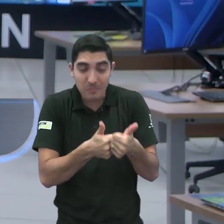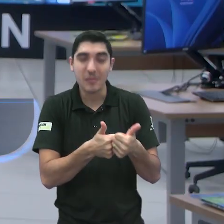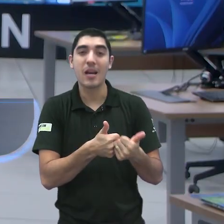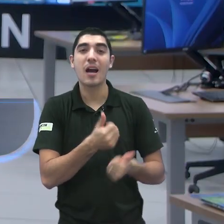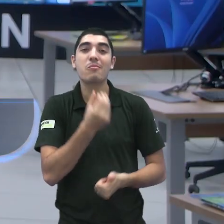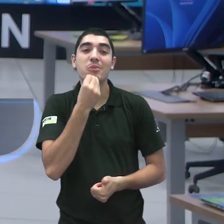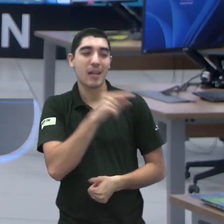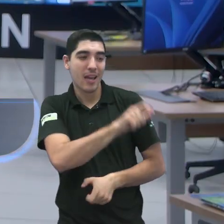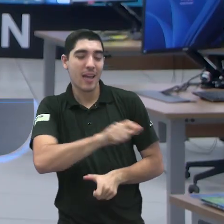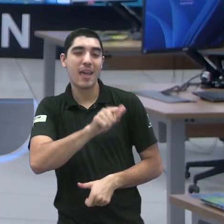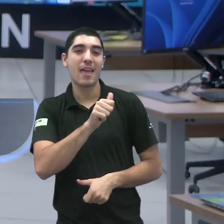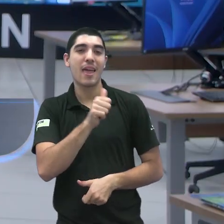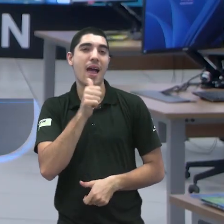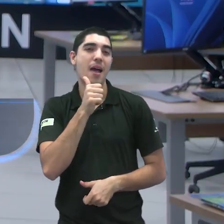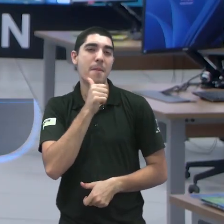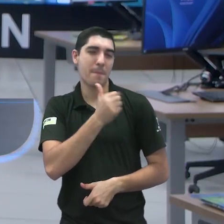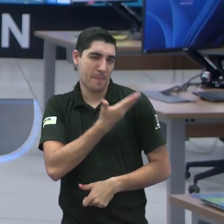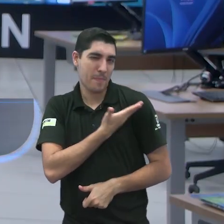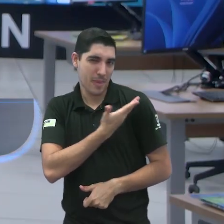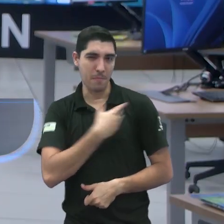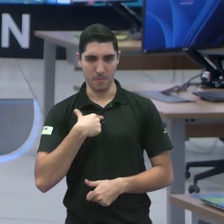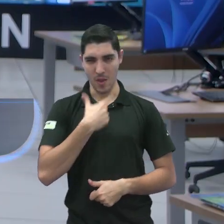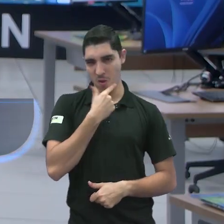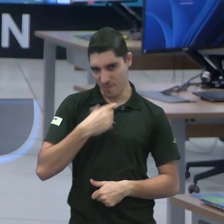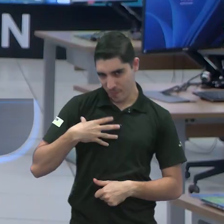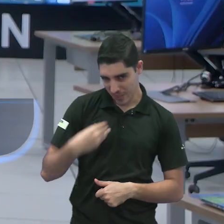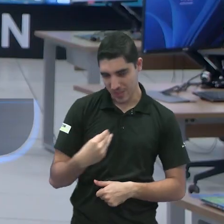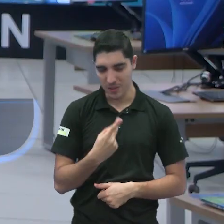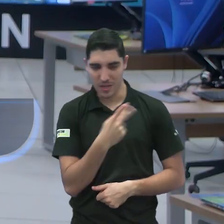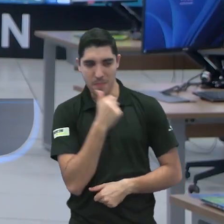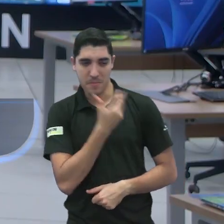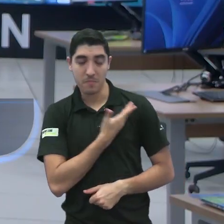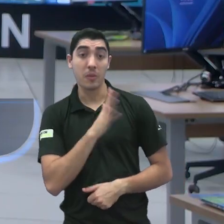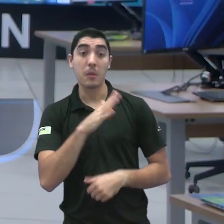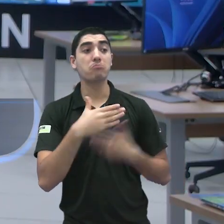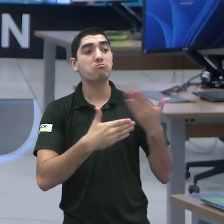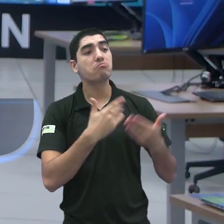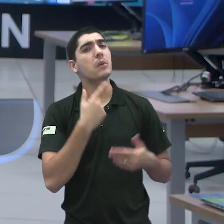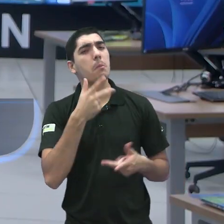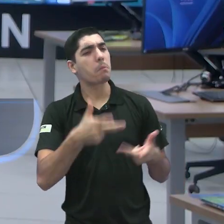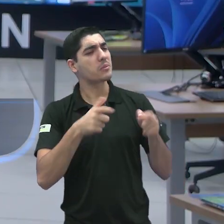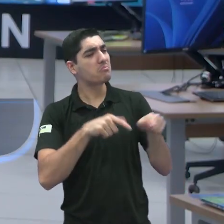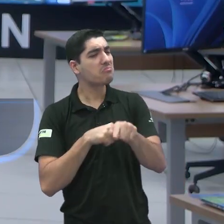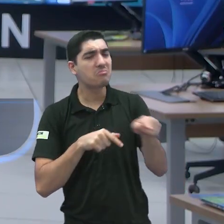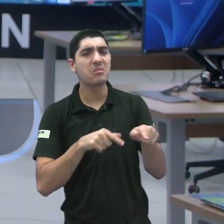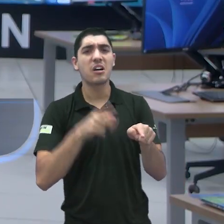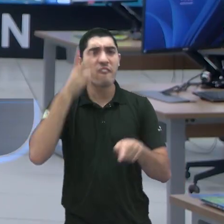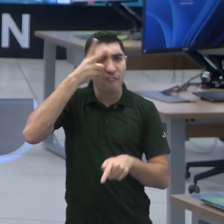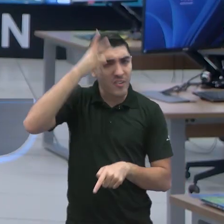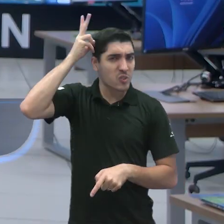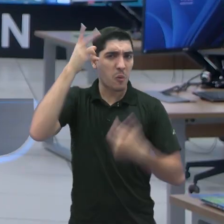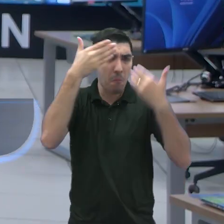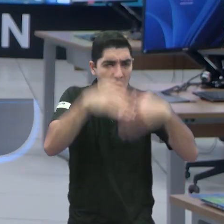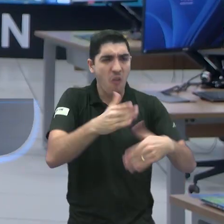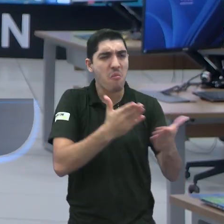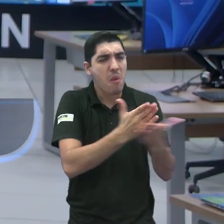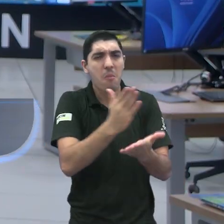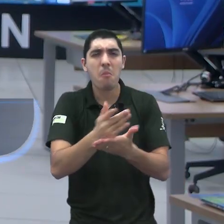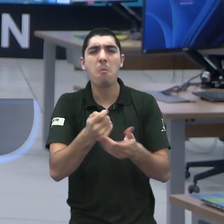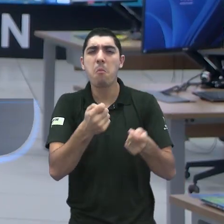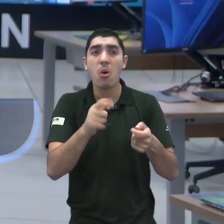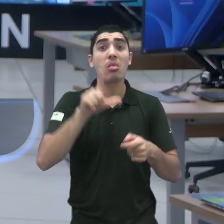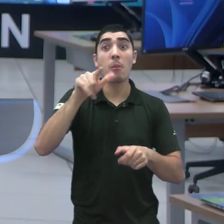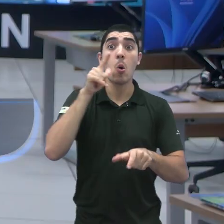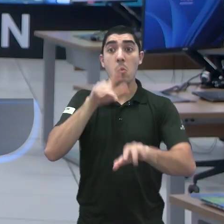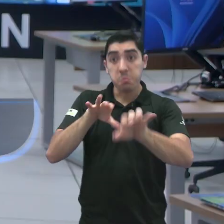filho. Acho que poucas acabam prestando o vestibular, poucas acabam se formando e poucas acabam chegando na pós-graduação.